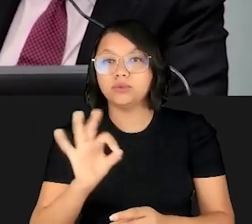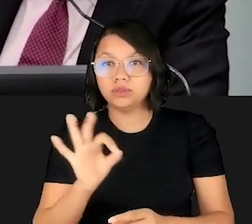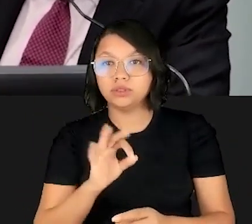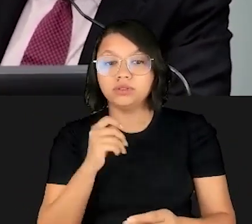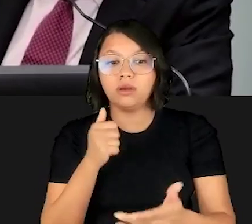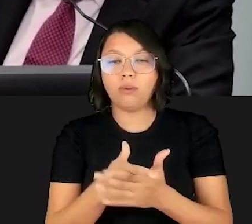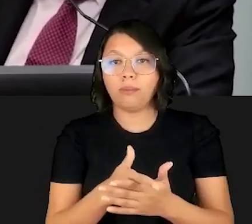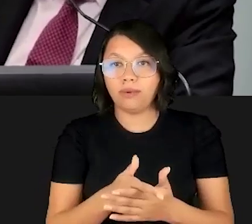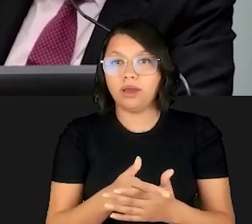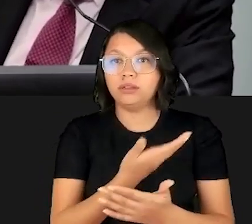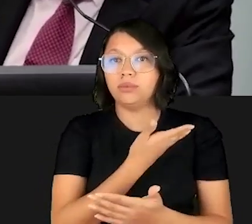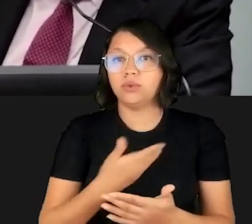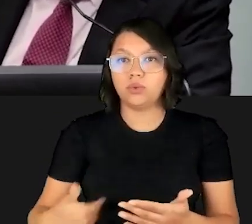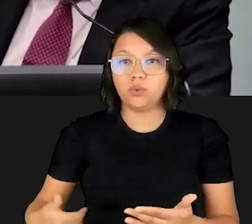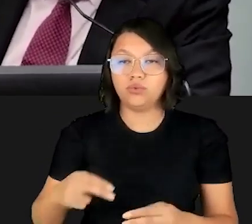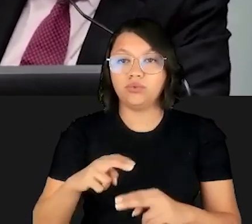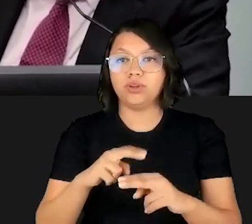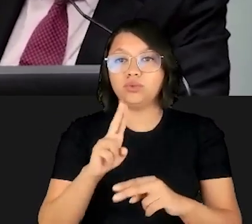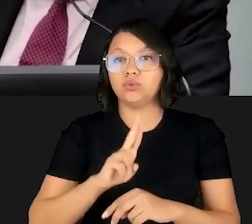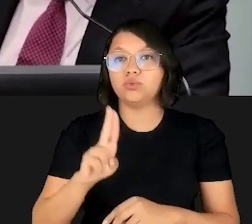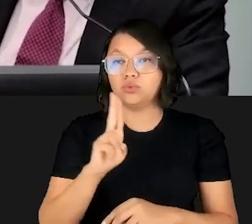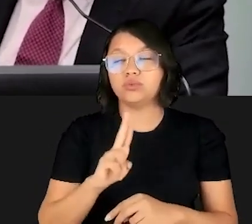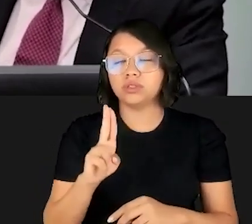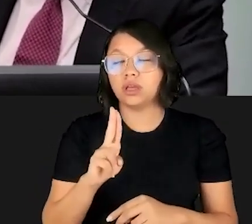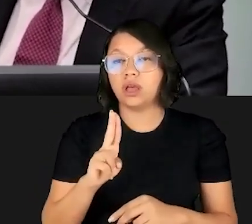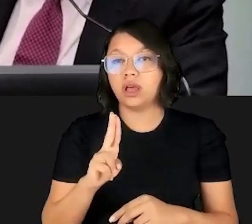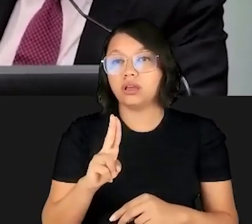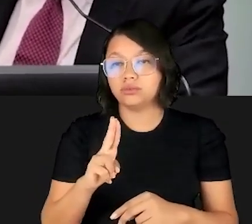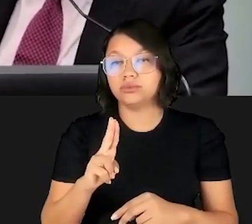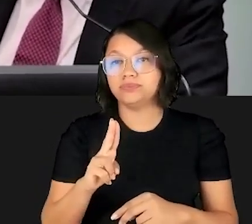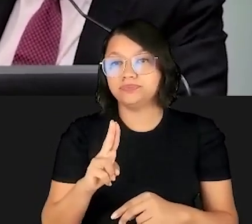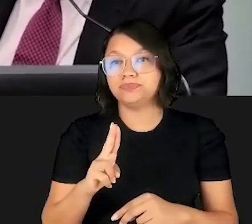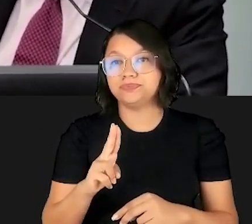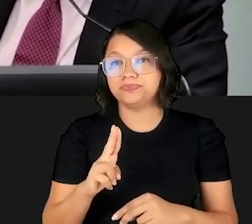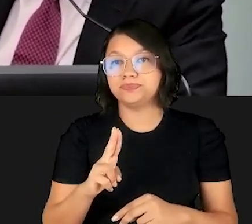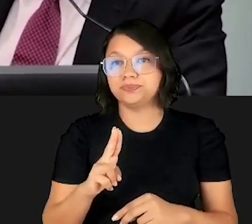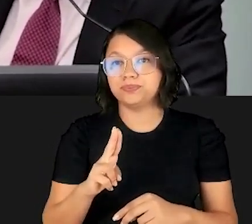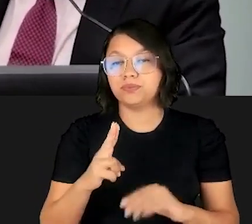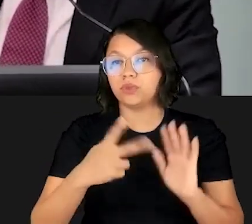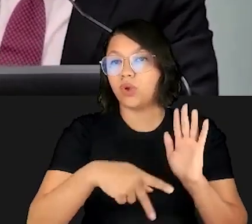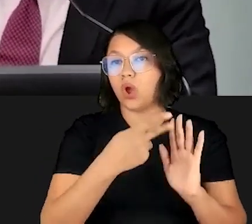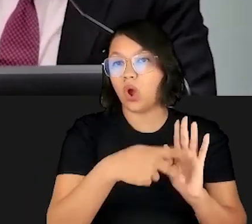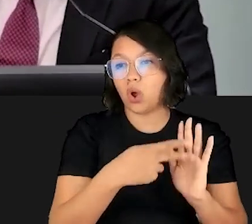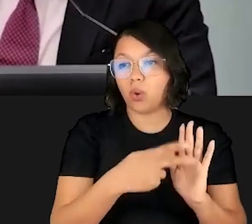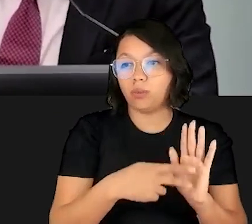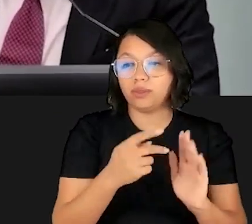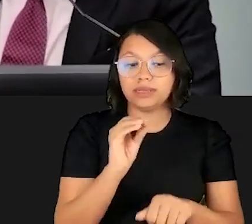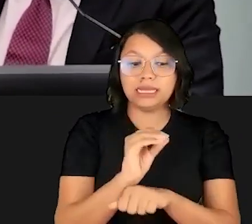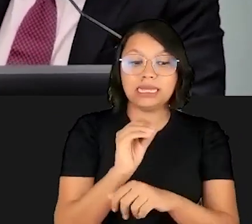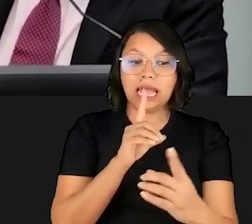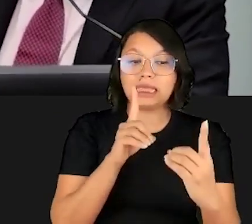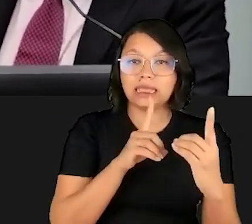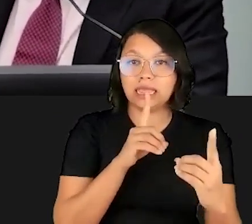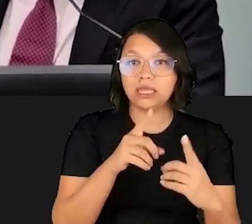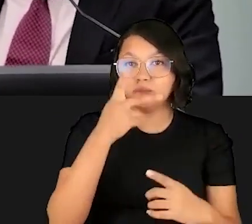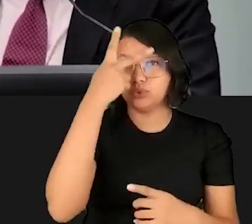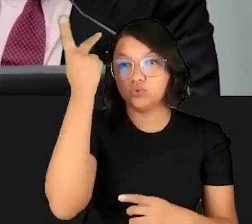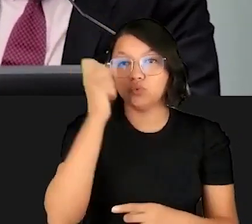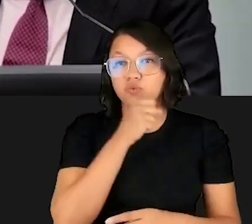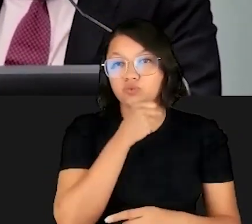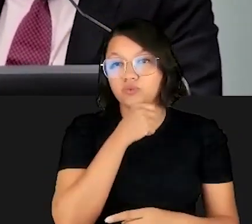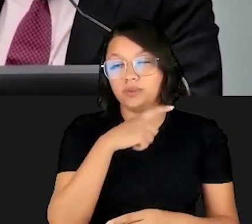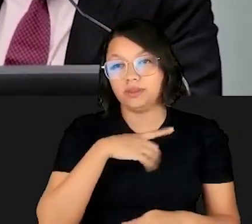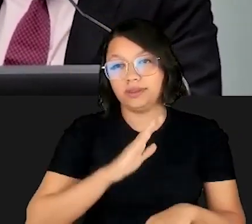governo americano via um programa chamado Medicare, que é um programa que atende pessoas mais idosas, que têm mais câncer. Então, o governo